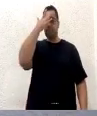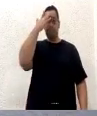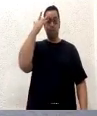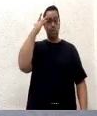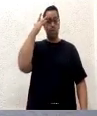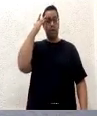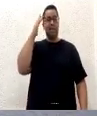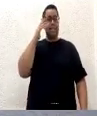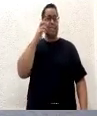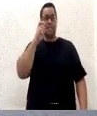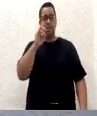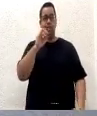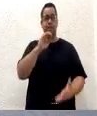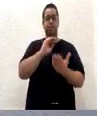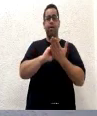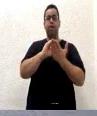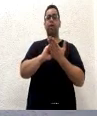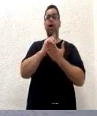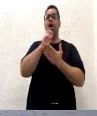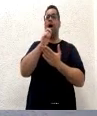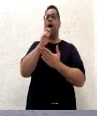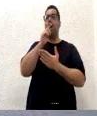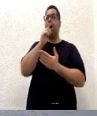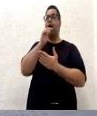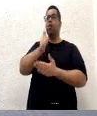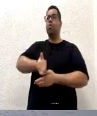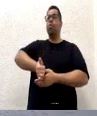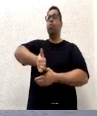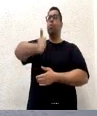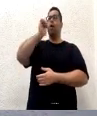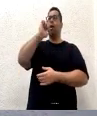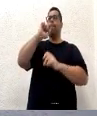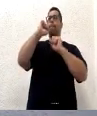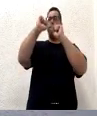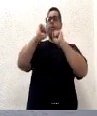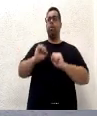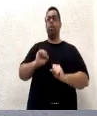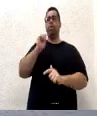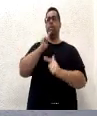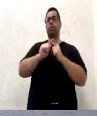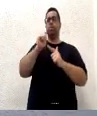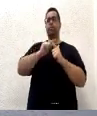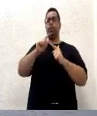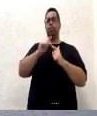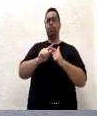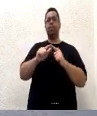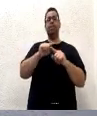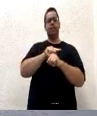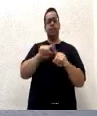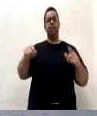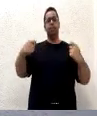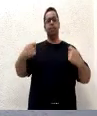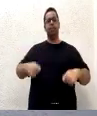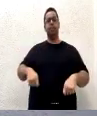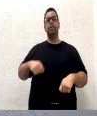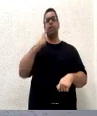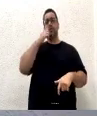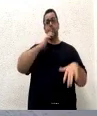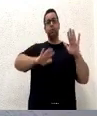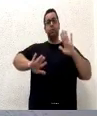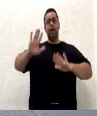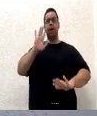choque hipovolêmico. Então, é esta pessoa que a gente tem que ter cuidado. E aí, quem pode ter dengue